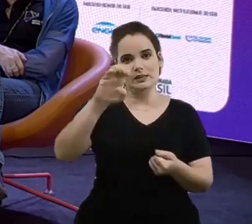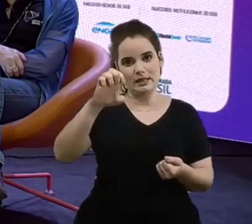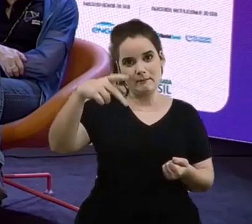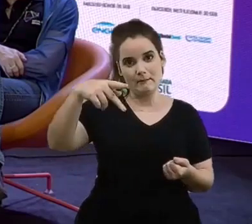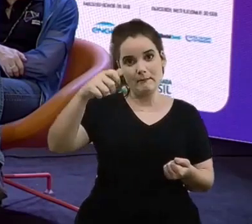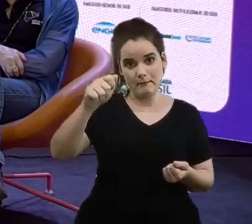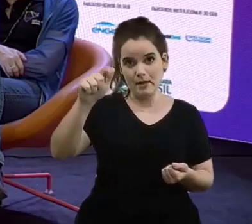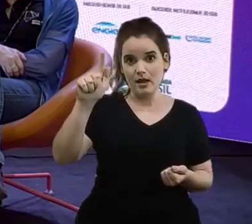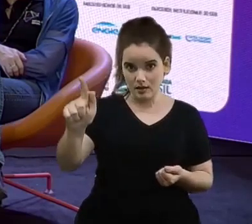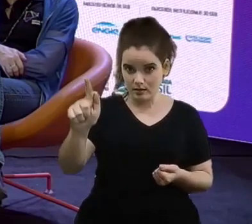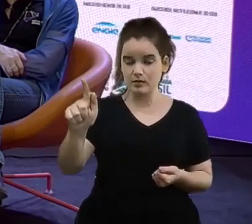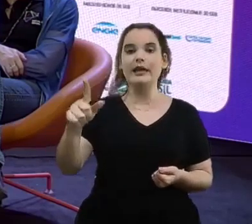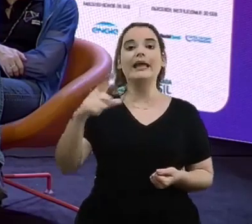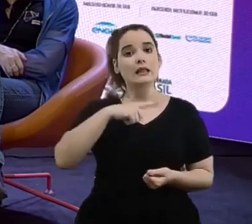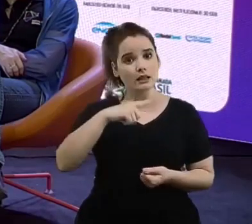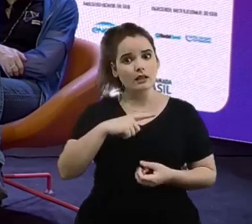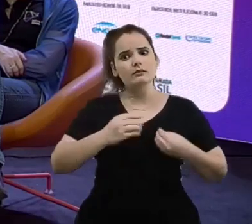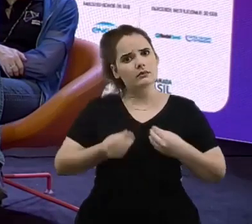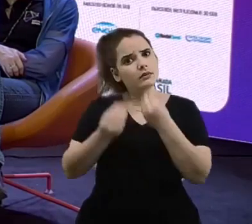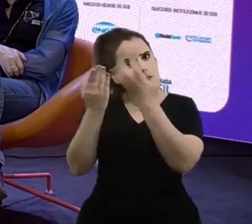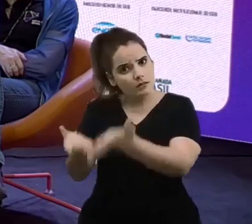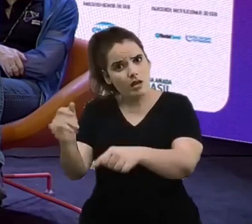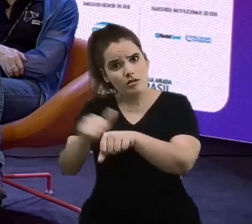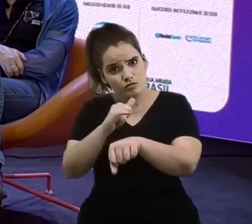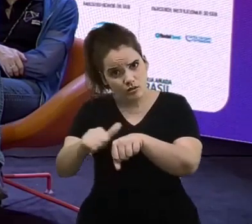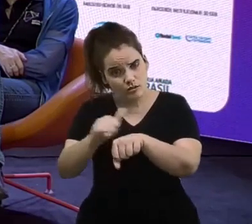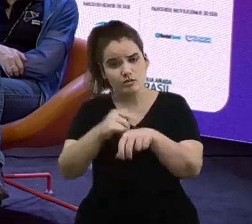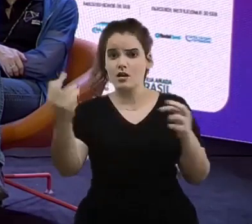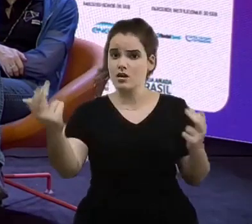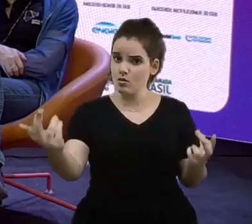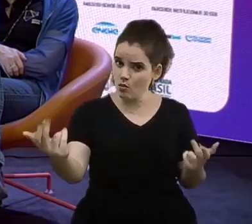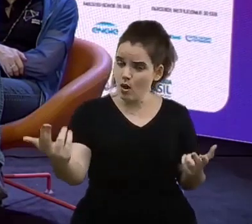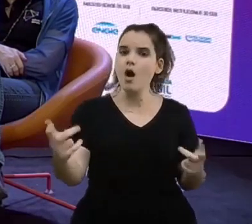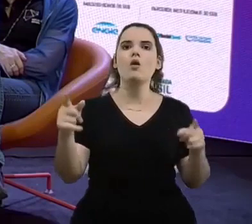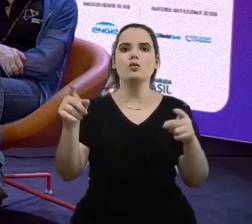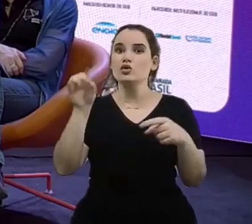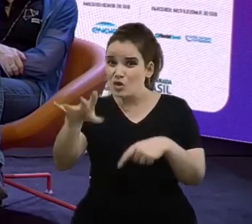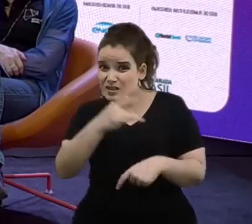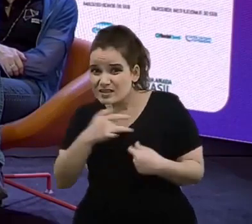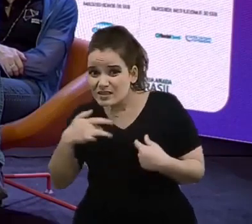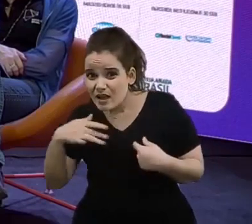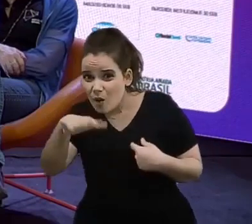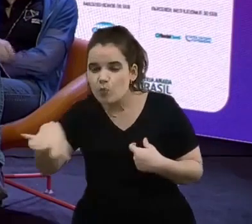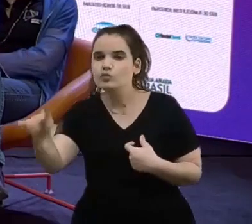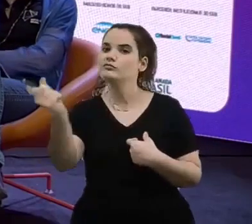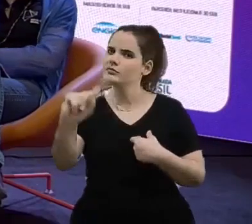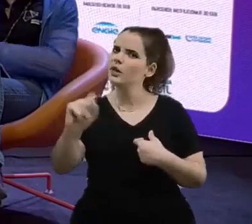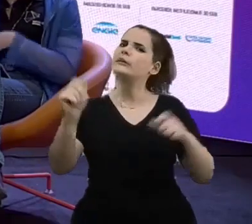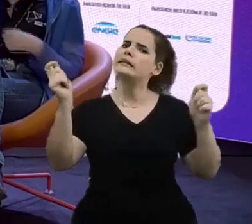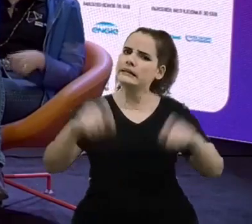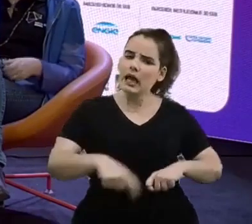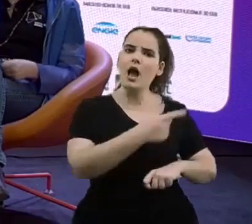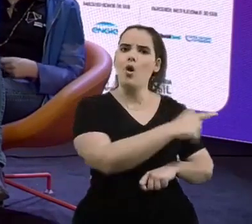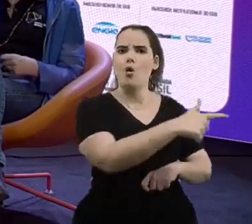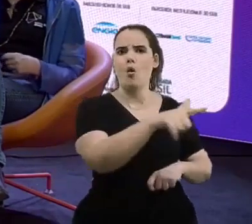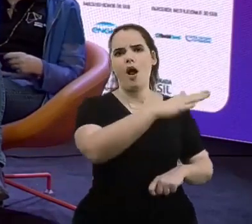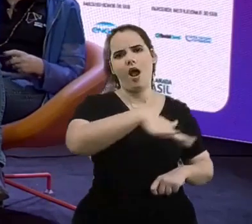mas que vocês compartilhem com as outras secretarias, para que vocês tragam esses aprendizados